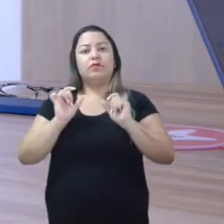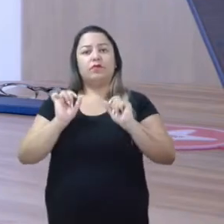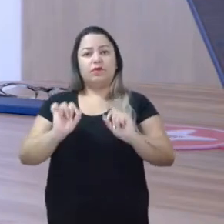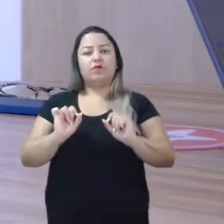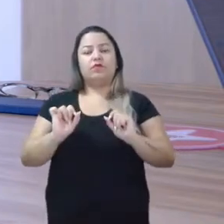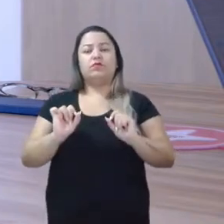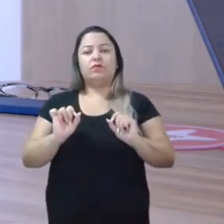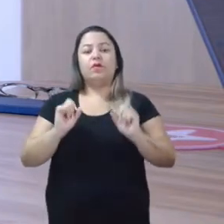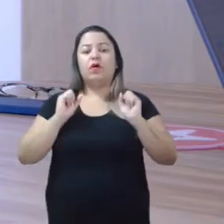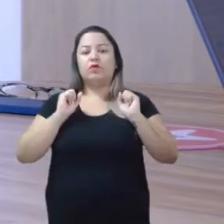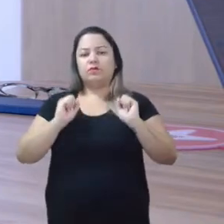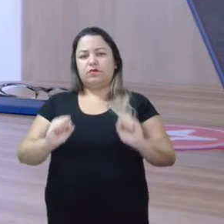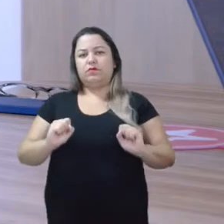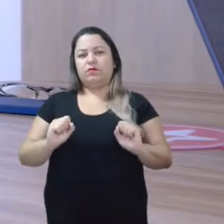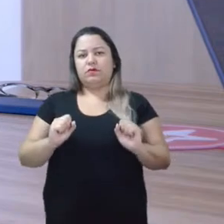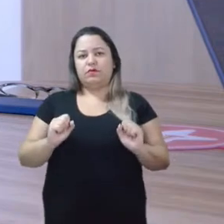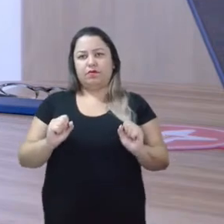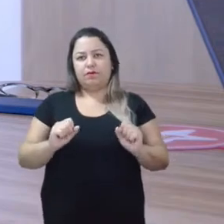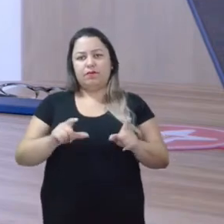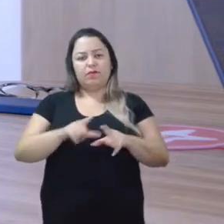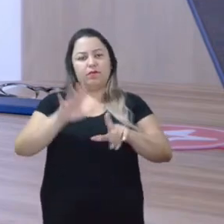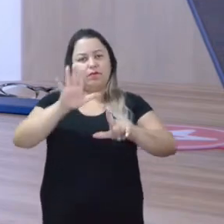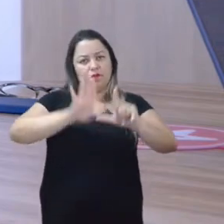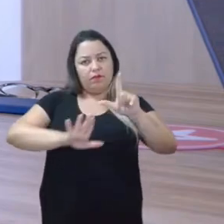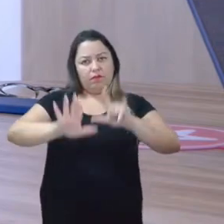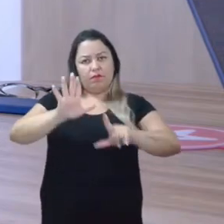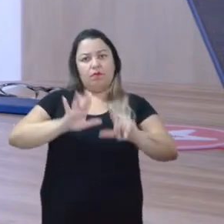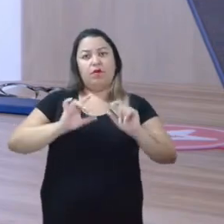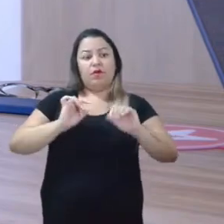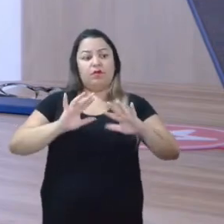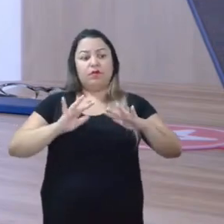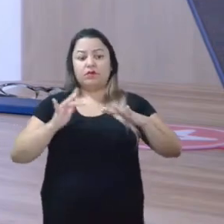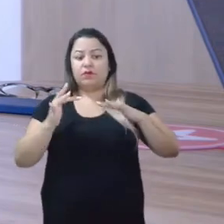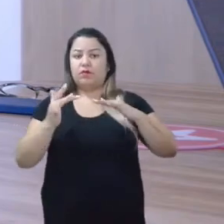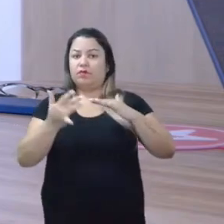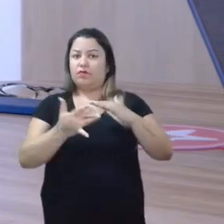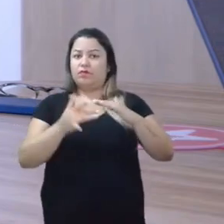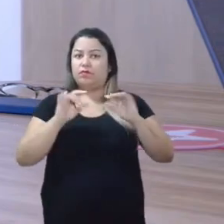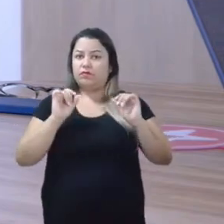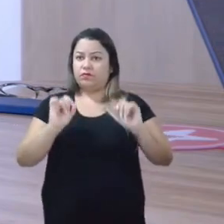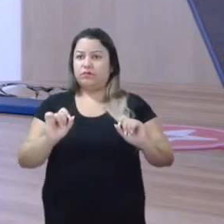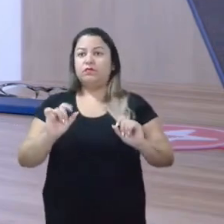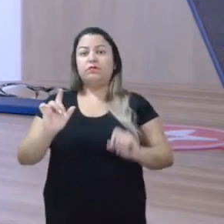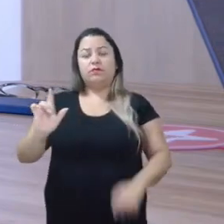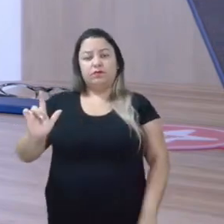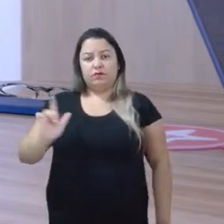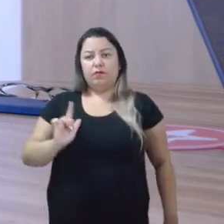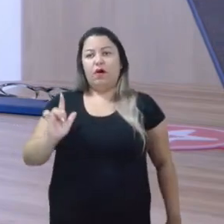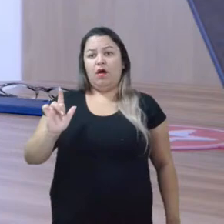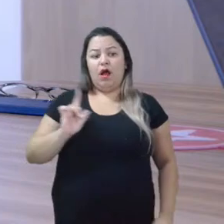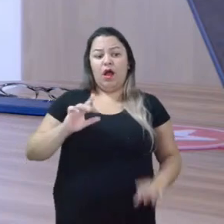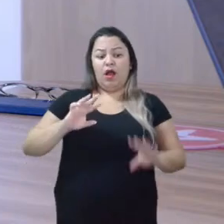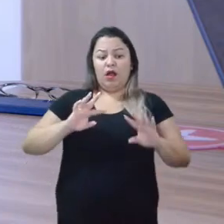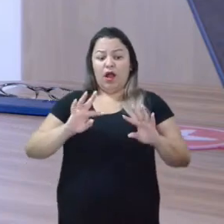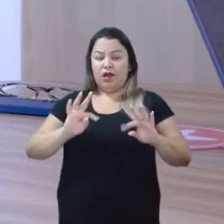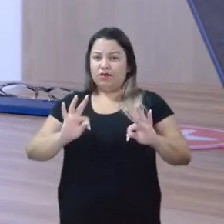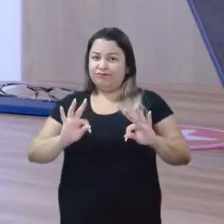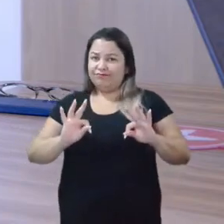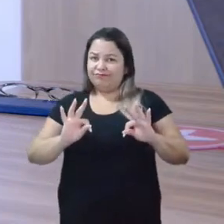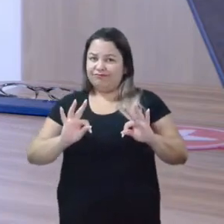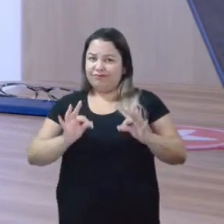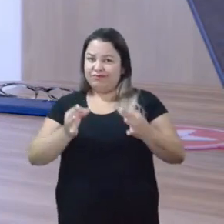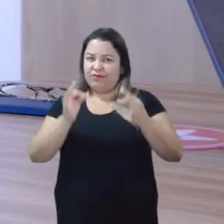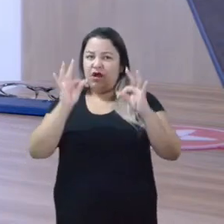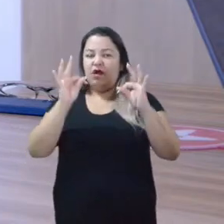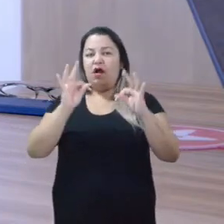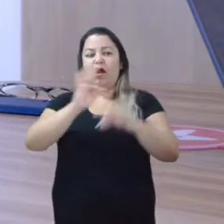poder dessas plataformas. Então se evoluiu muito tempo, as tecnologias avançaram, a composição até empresarial